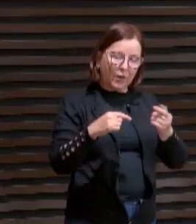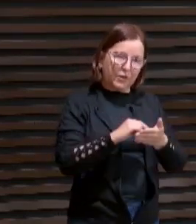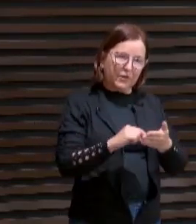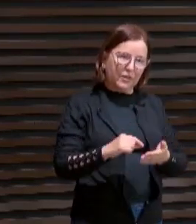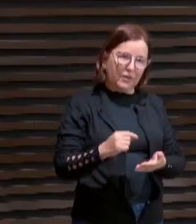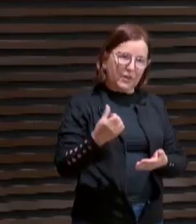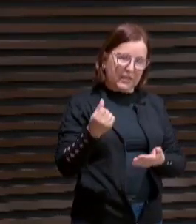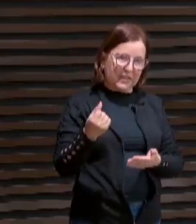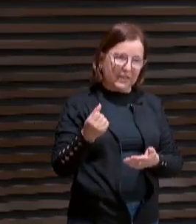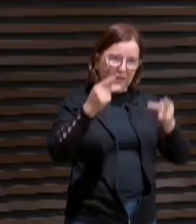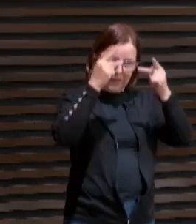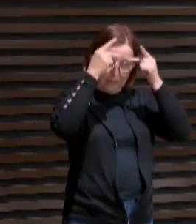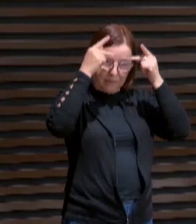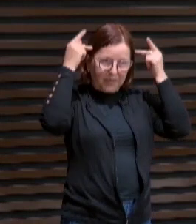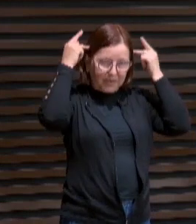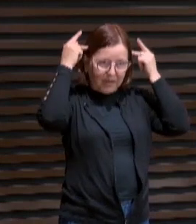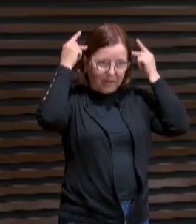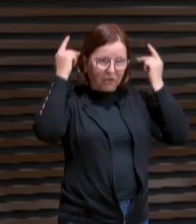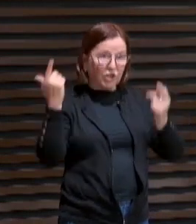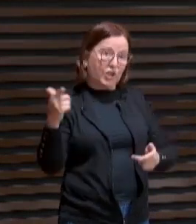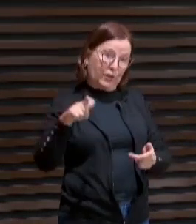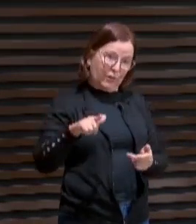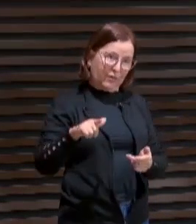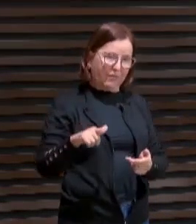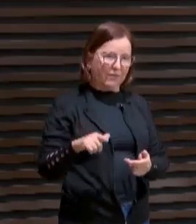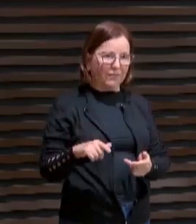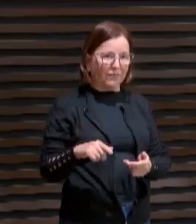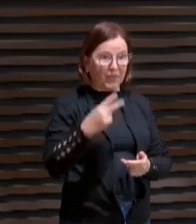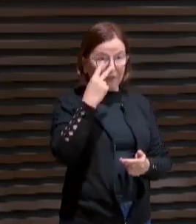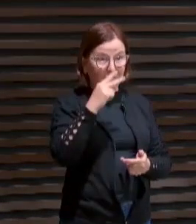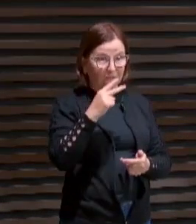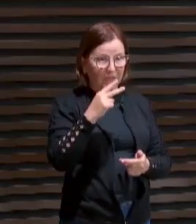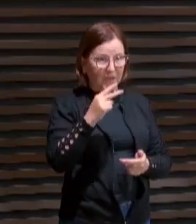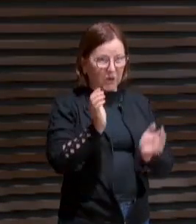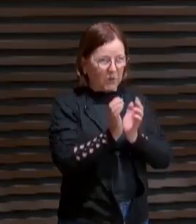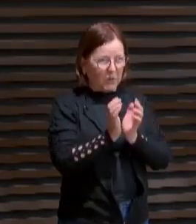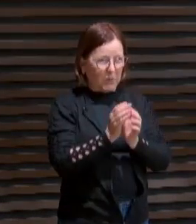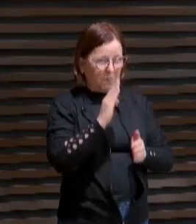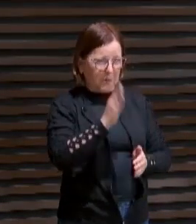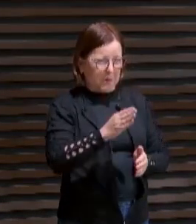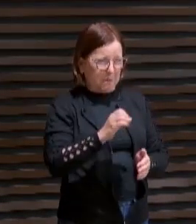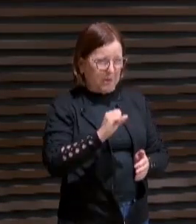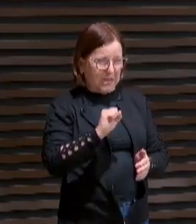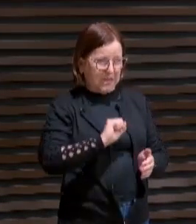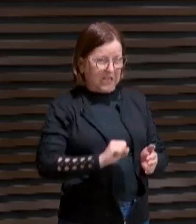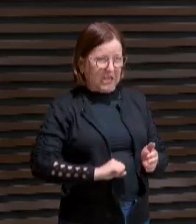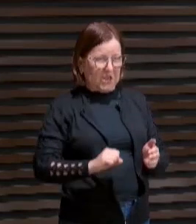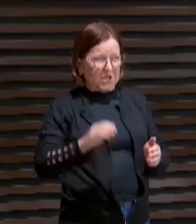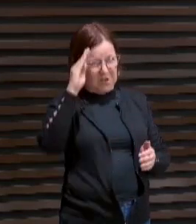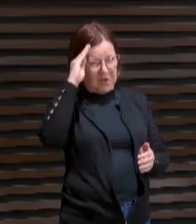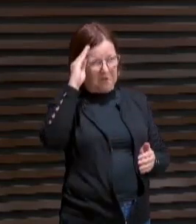6, Pilatos, do capítulo 19, ao verem os principais sacerdotes e os seus guardas gritarem,